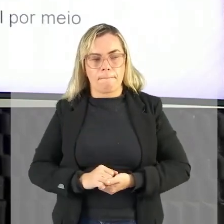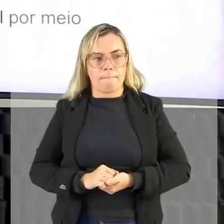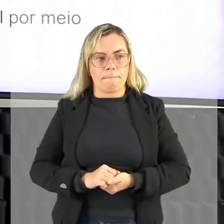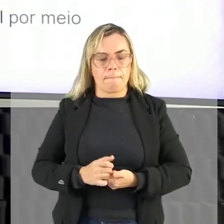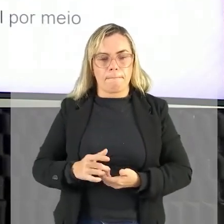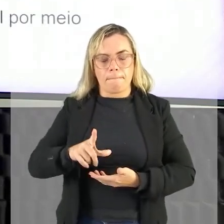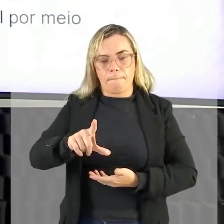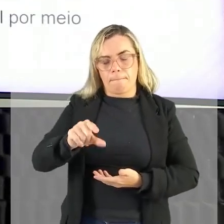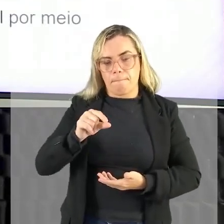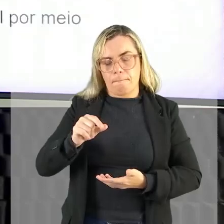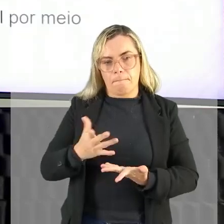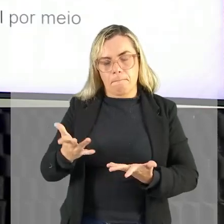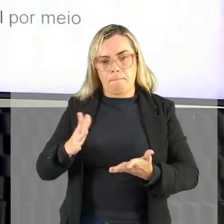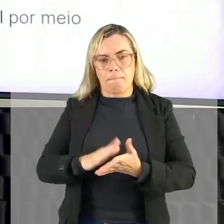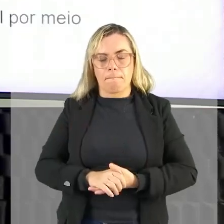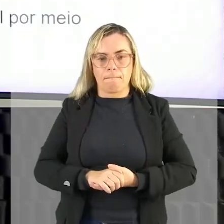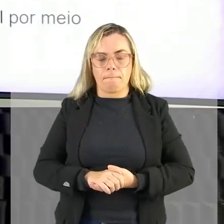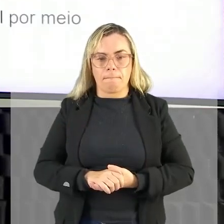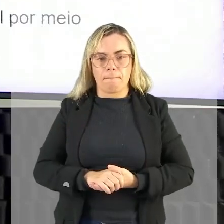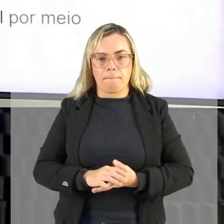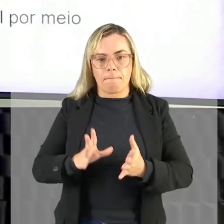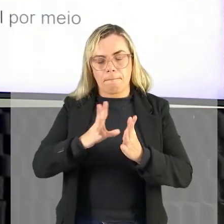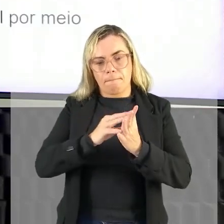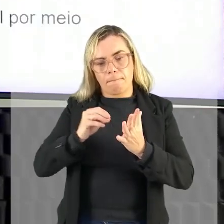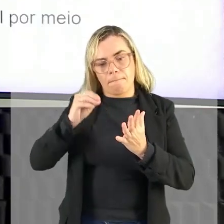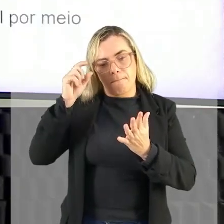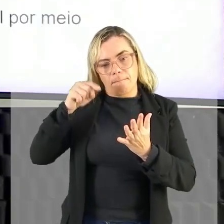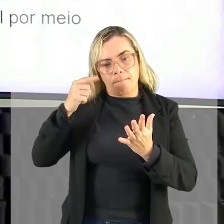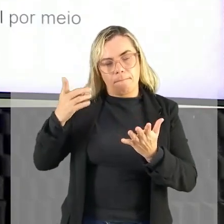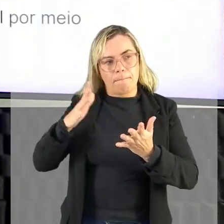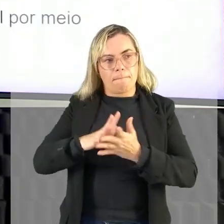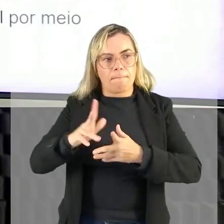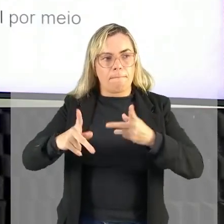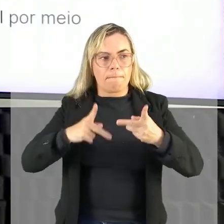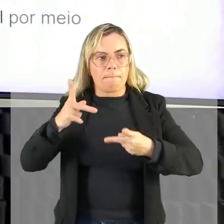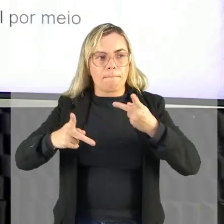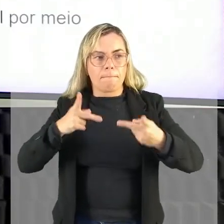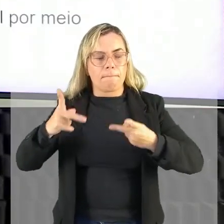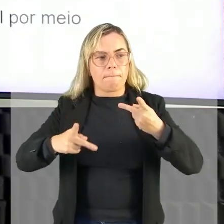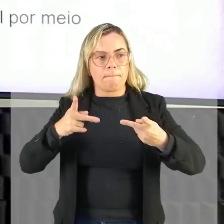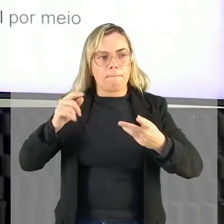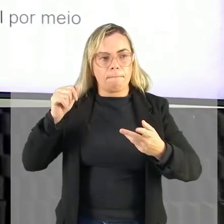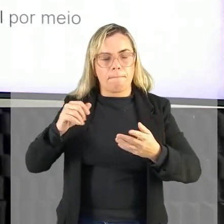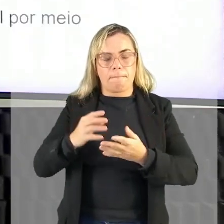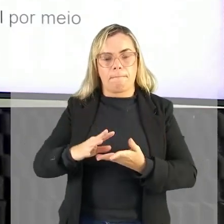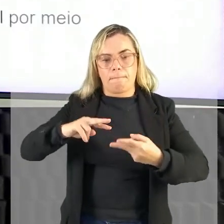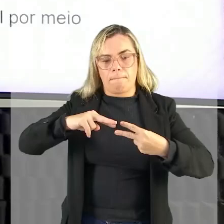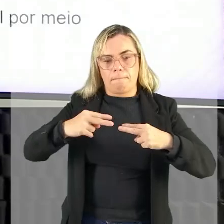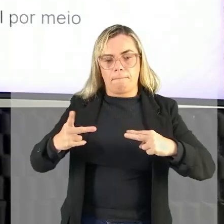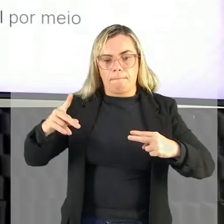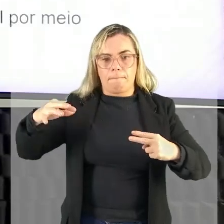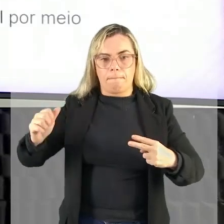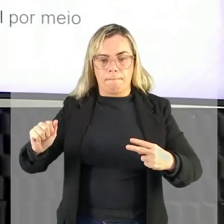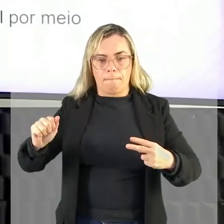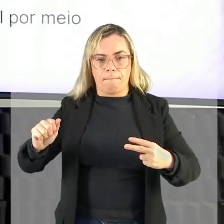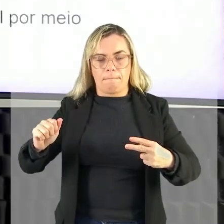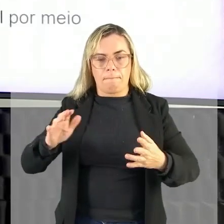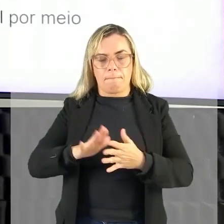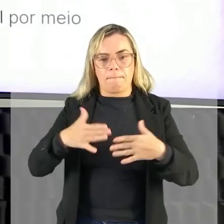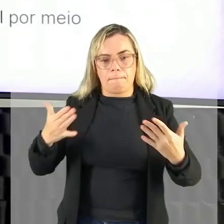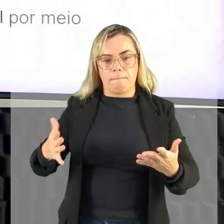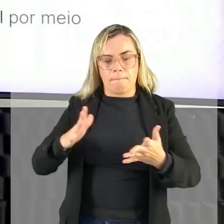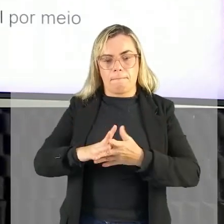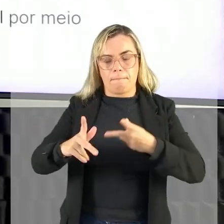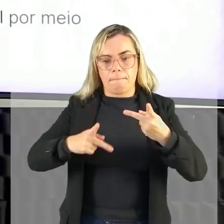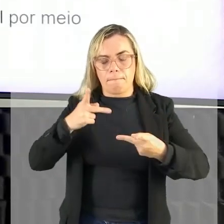foi escolhido por algum motivo. Mas eu falei que é um pedaço do DNA. E eu